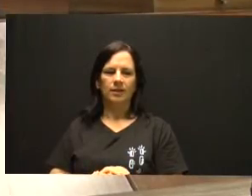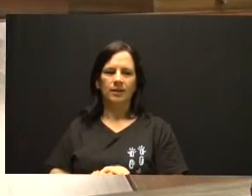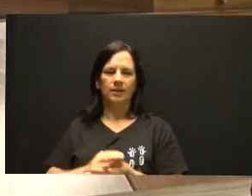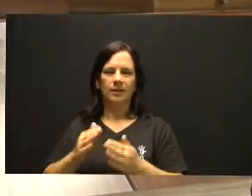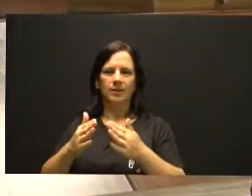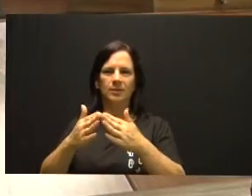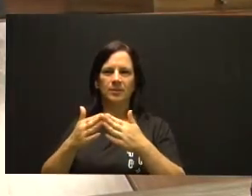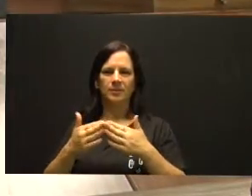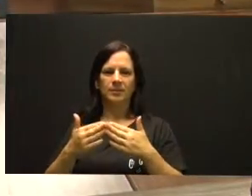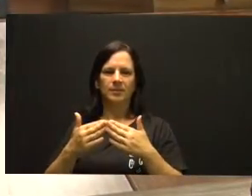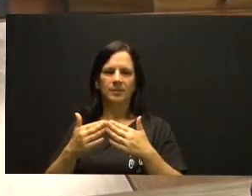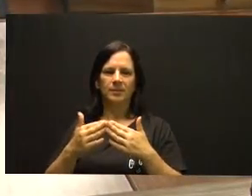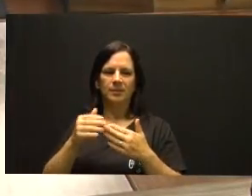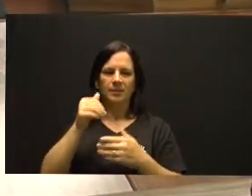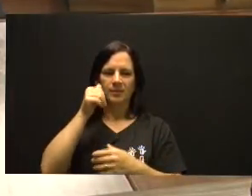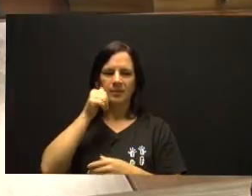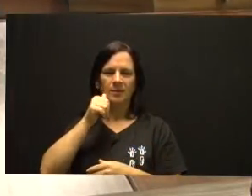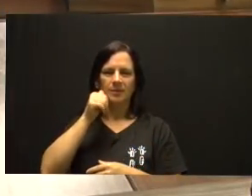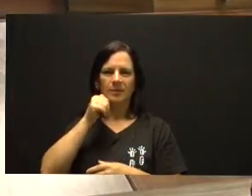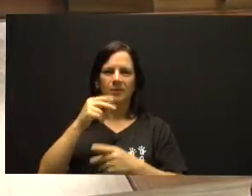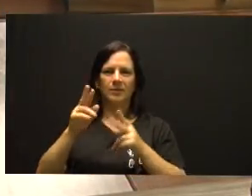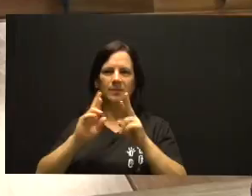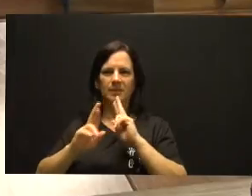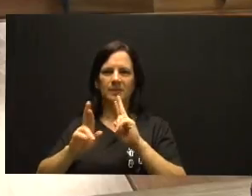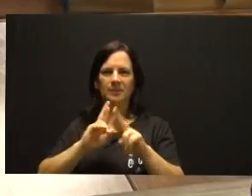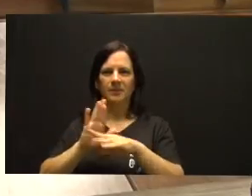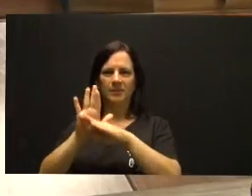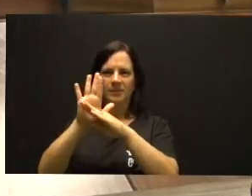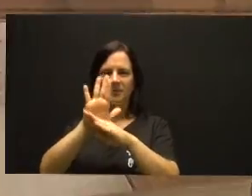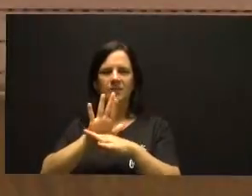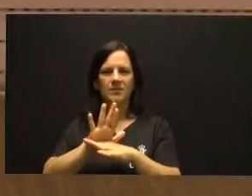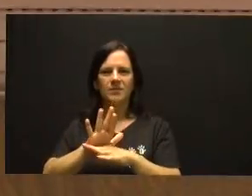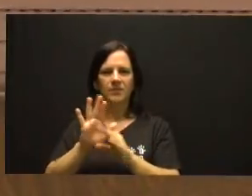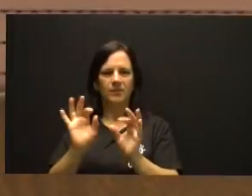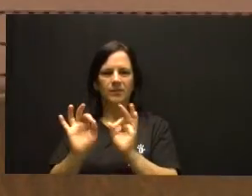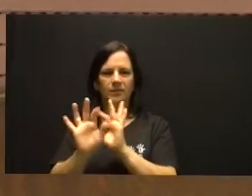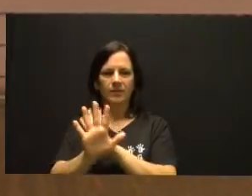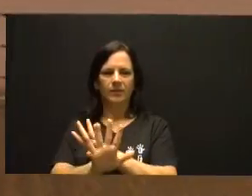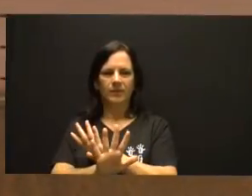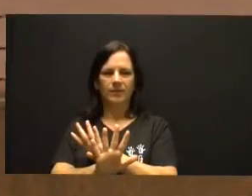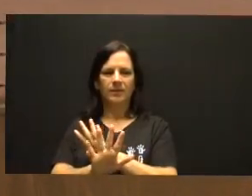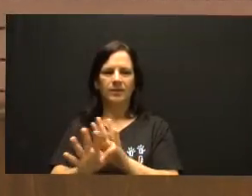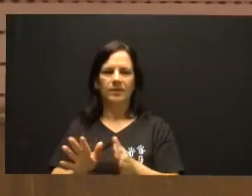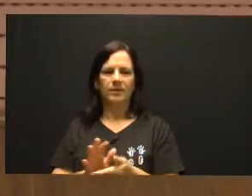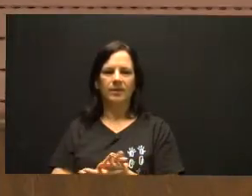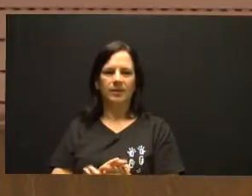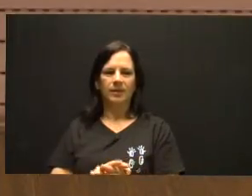Solicito que a munícipe, por favor, não se manifeste e colabore para que o vereador conclua sua palavra.